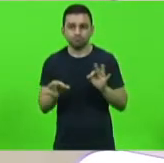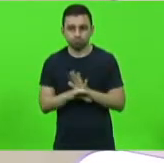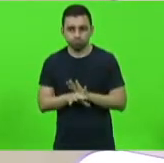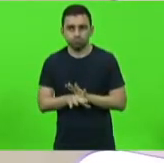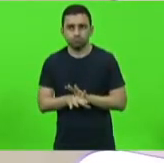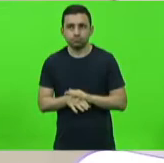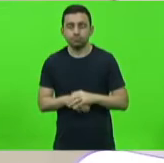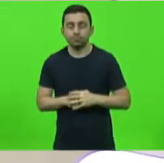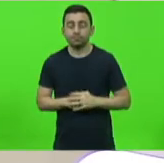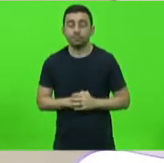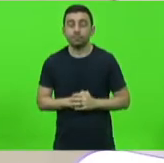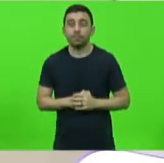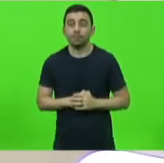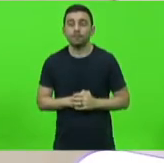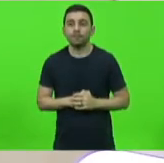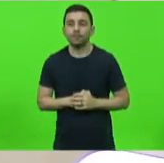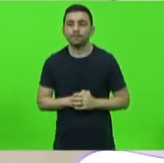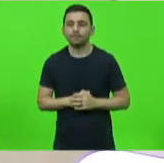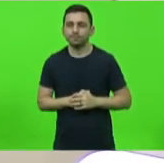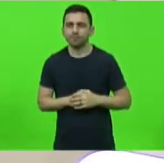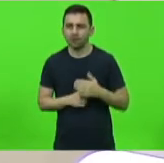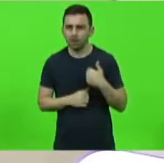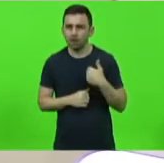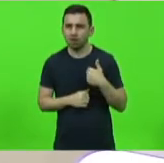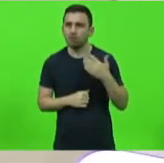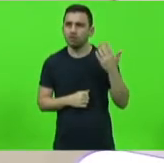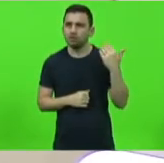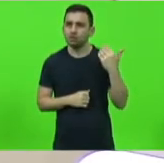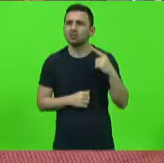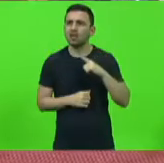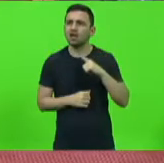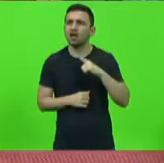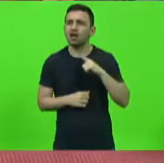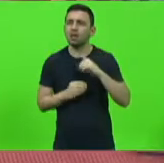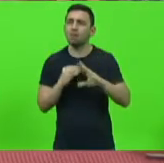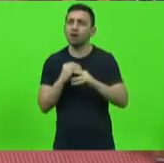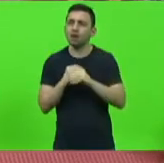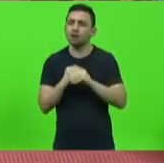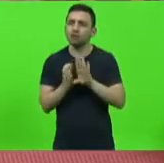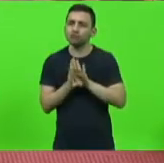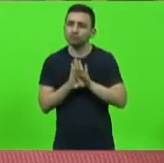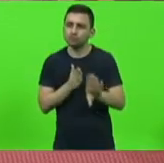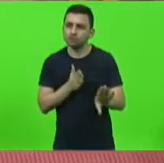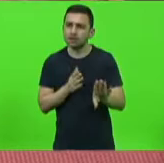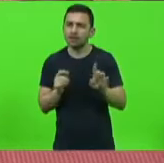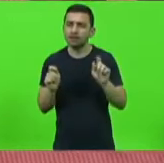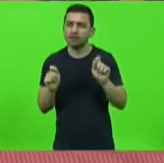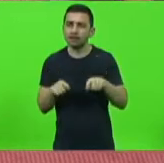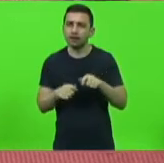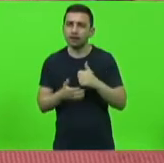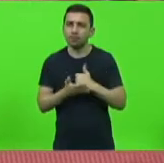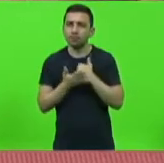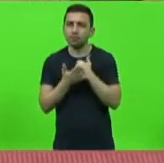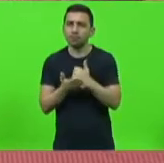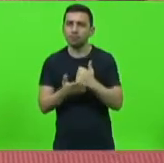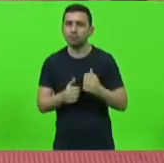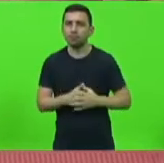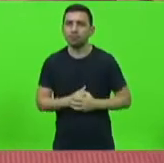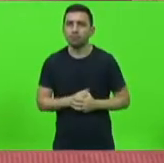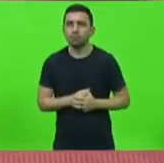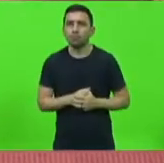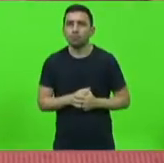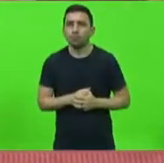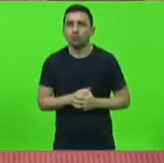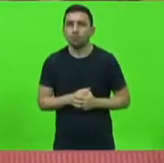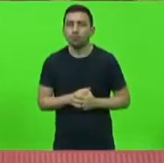discussão. Presidente, eu tive uma emenda que, inclusive, foi rejeitada, que ele dava oportunidade Vossa Excelência para encaminhamento